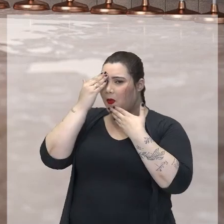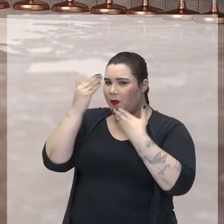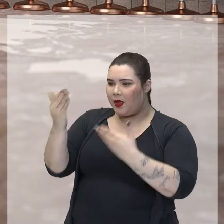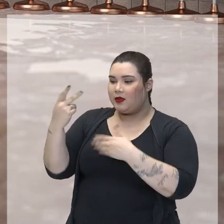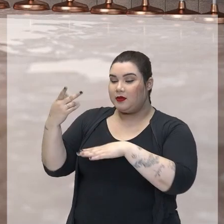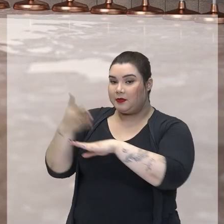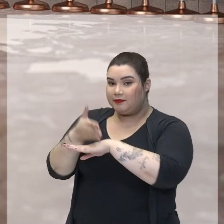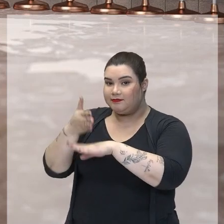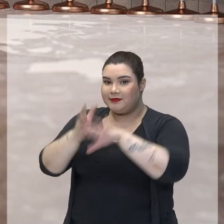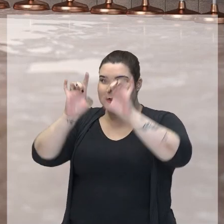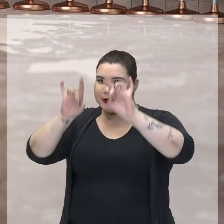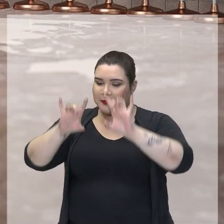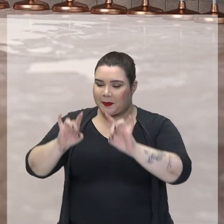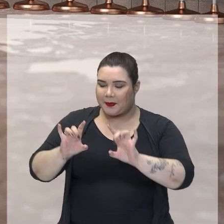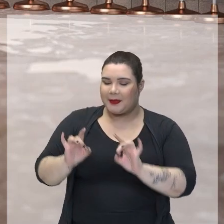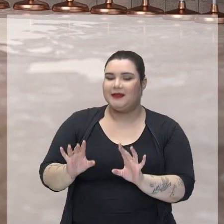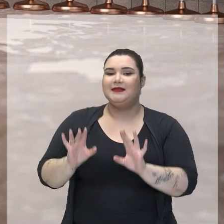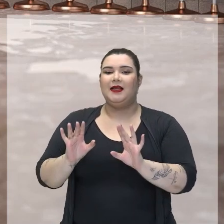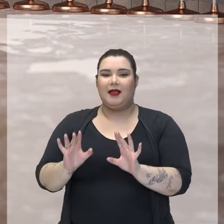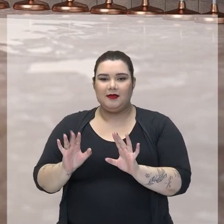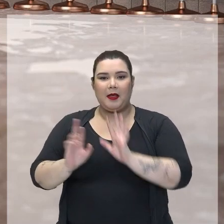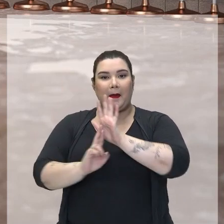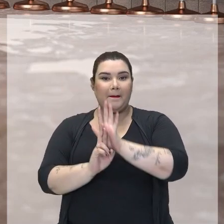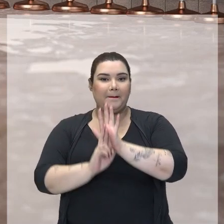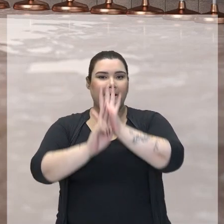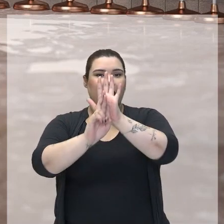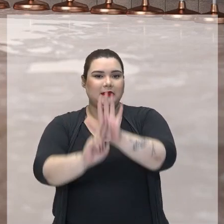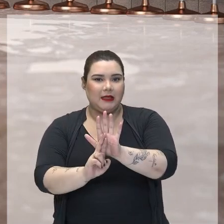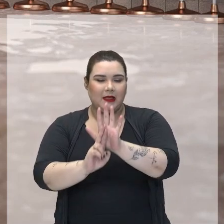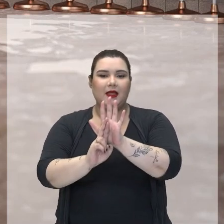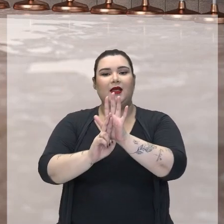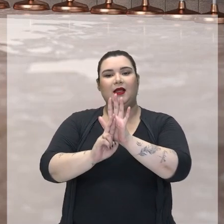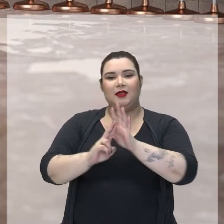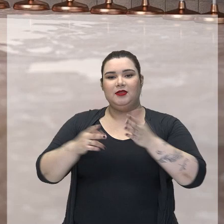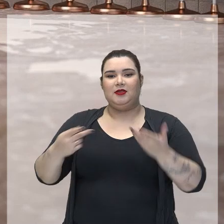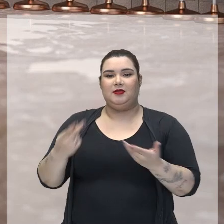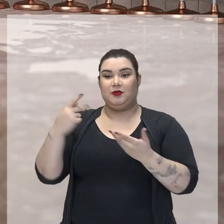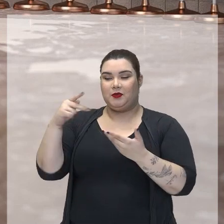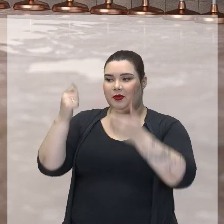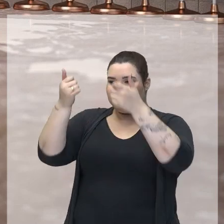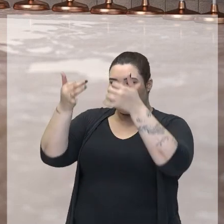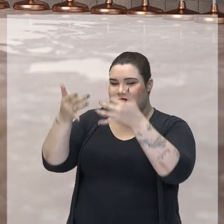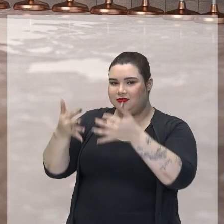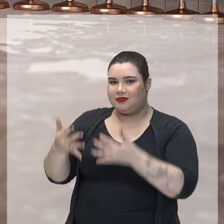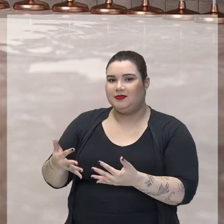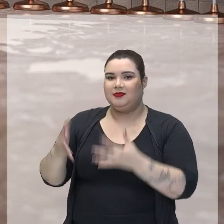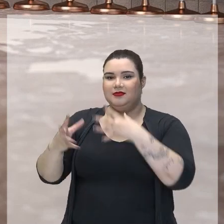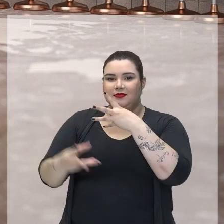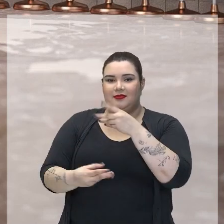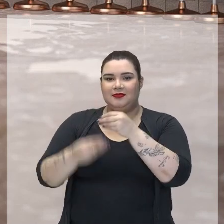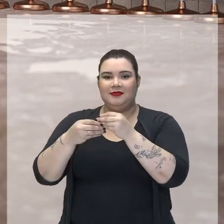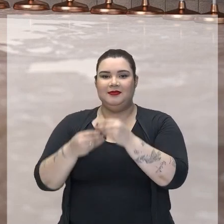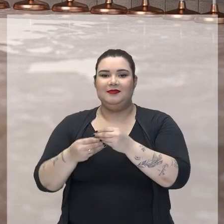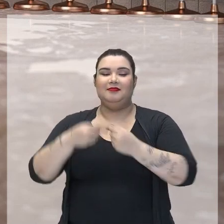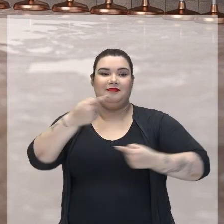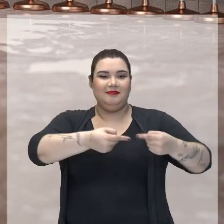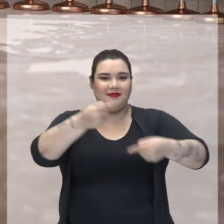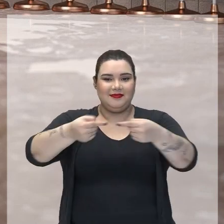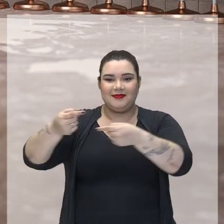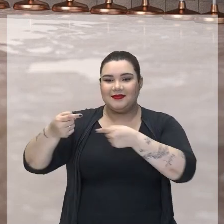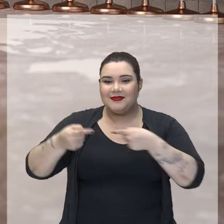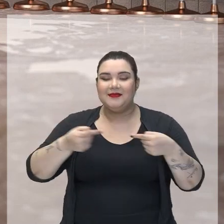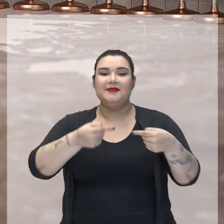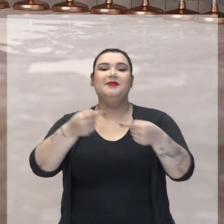participação, senhor aí, Curumim, né, representante, embaixador. Sua fala será, né, colocada ali para deliberação